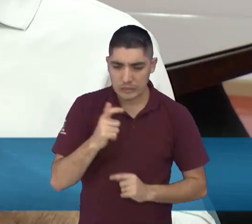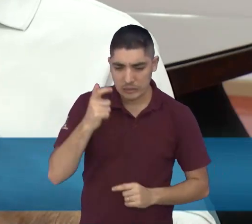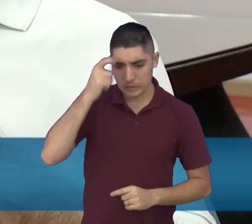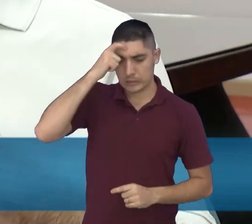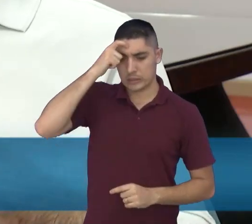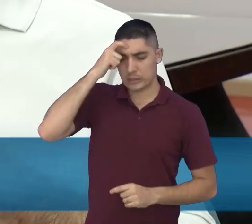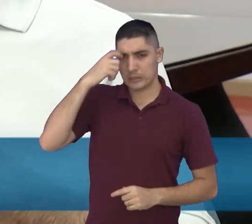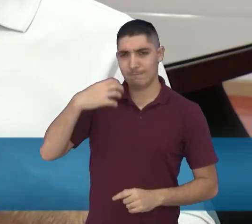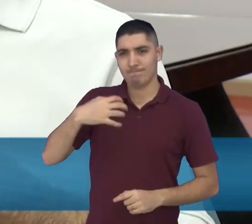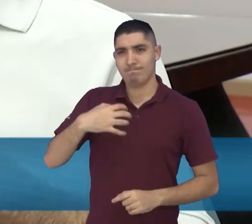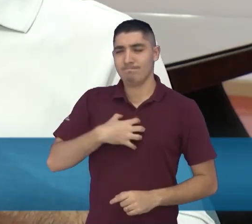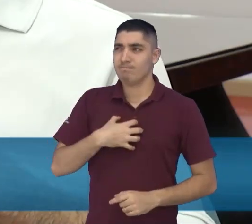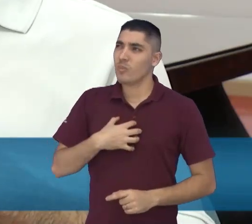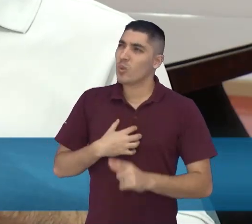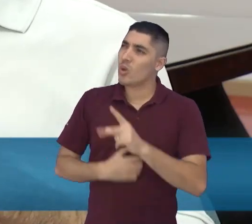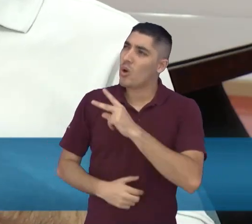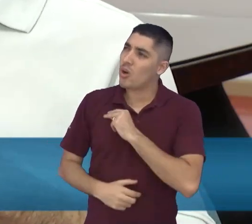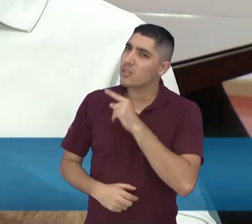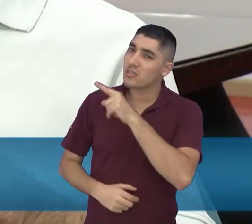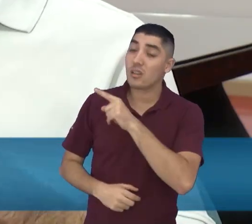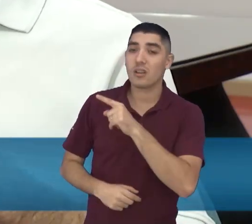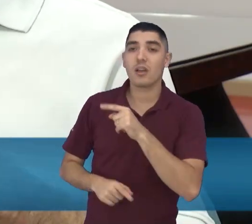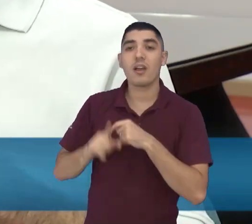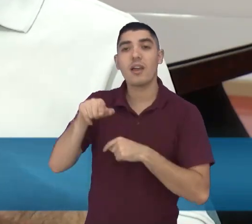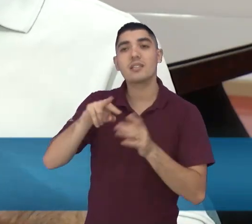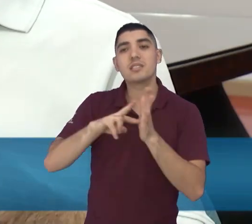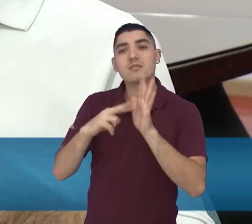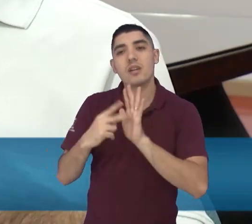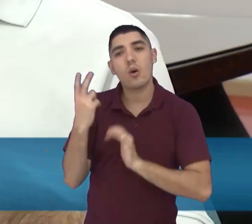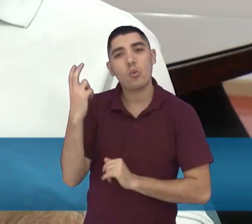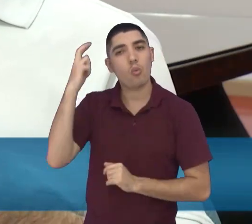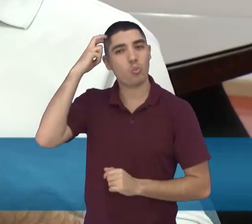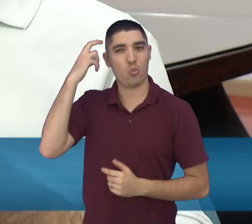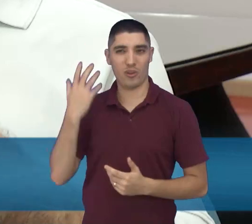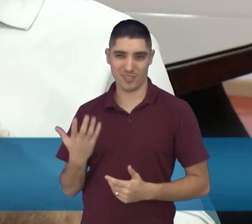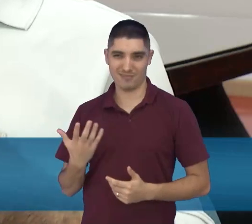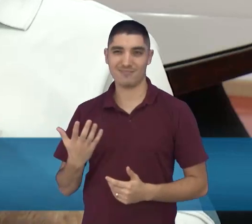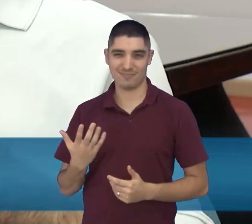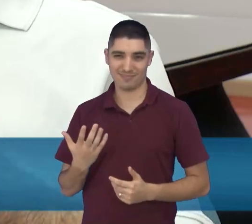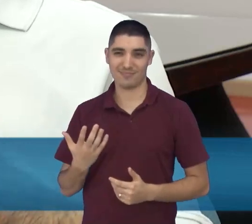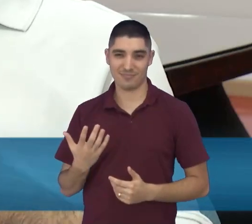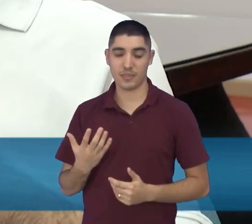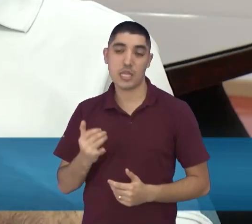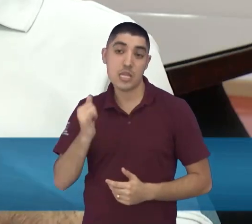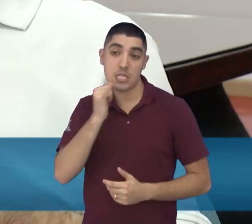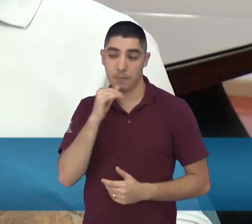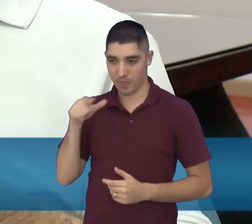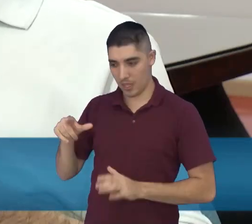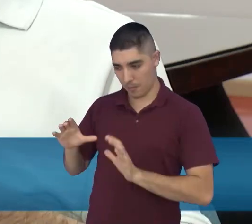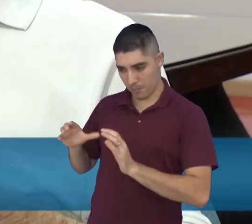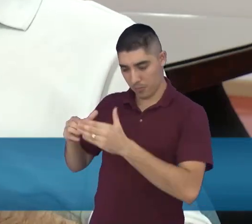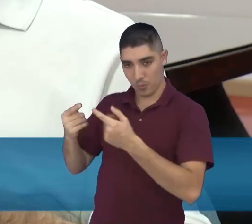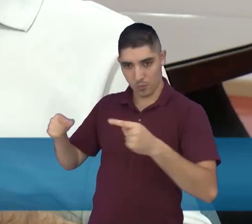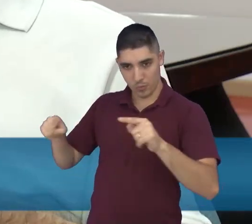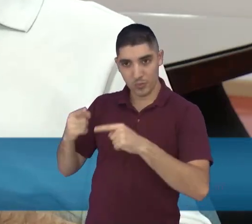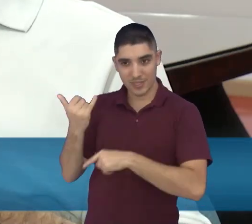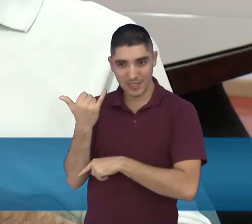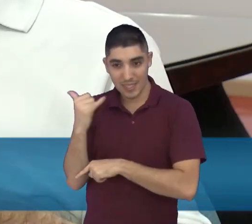população, ao menos aquela parte mais cultural da cidade, né? Então, por exemplo, a Banda de Santana, ela